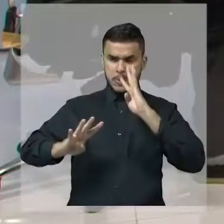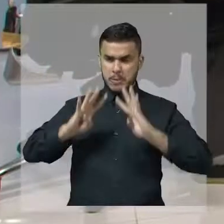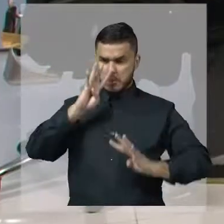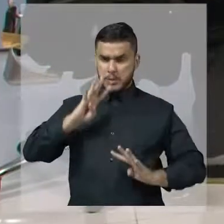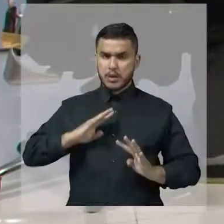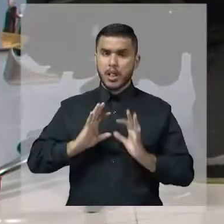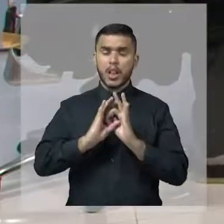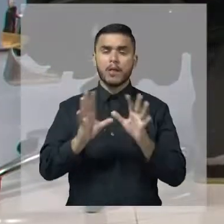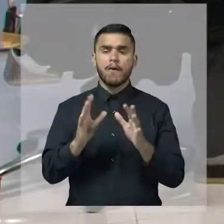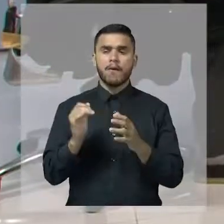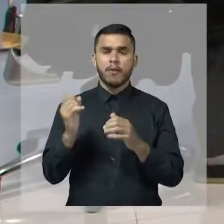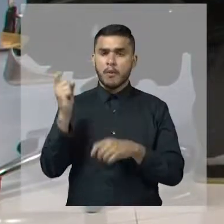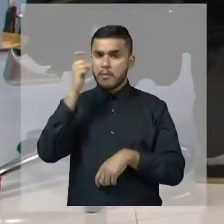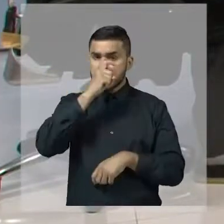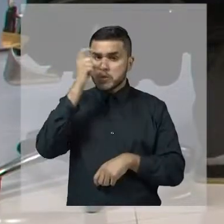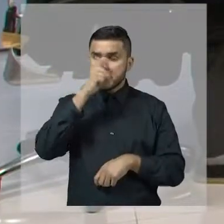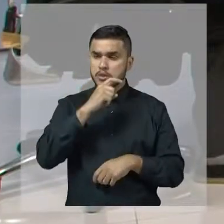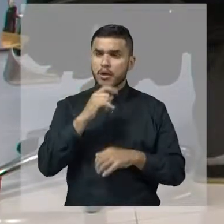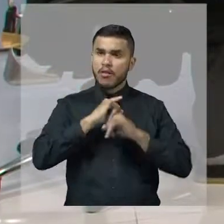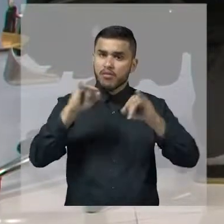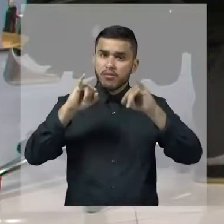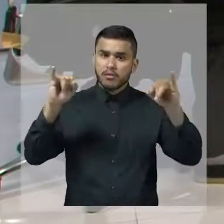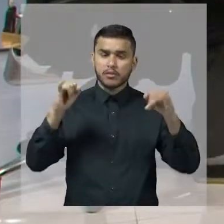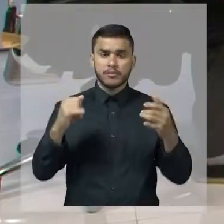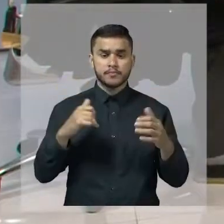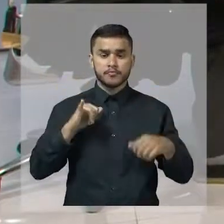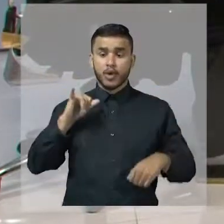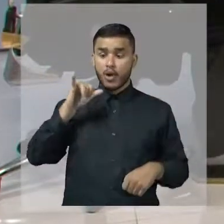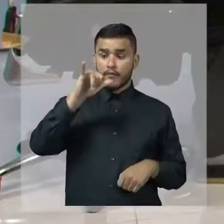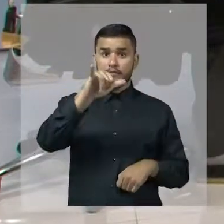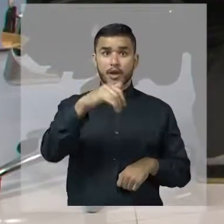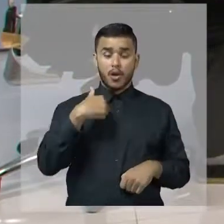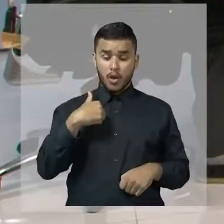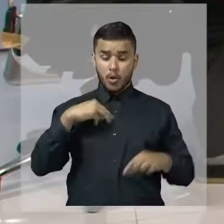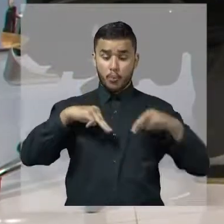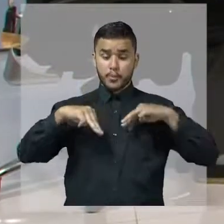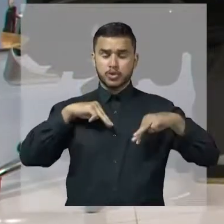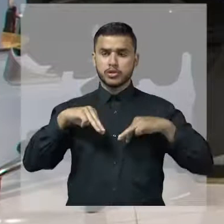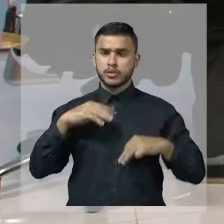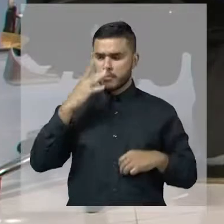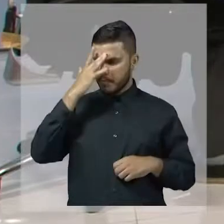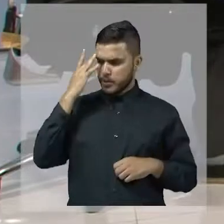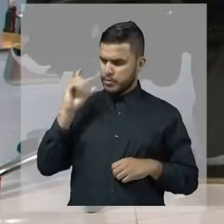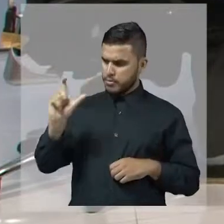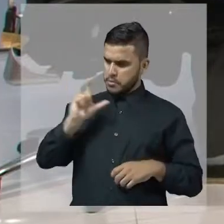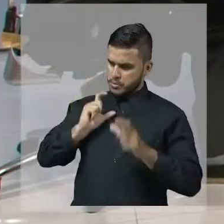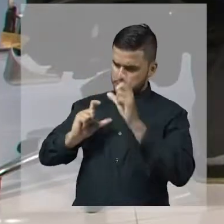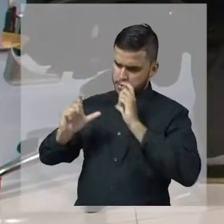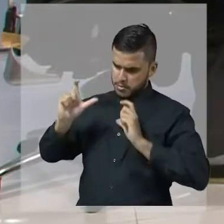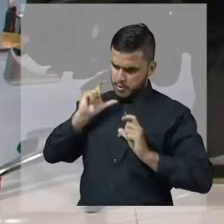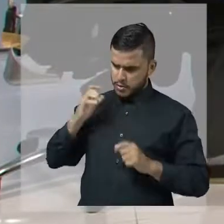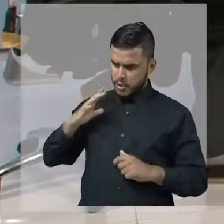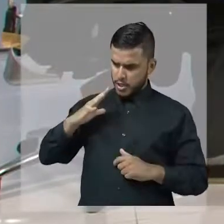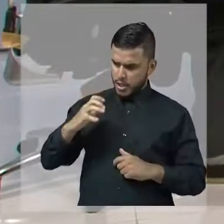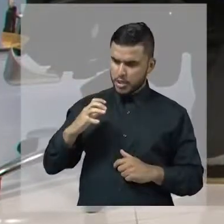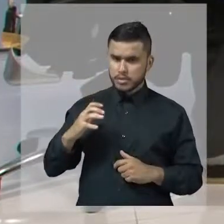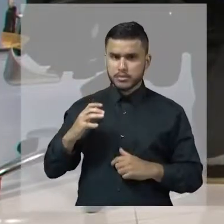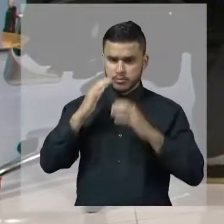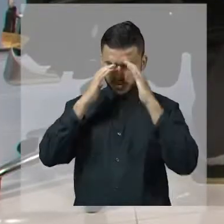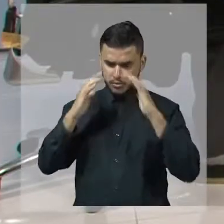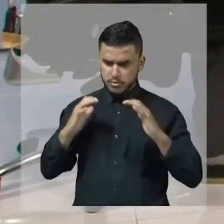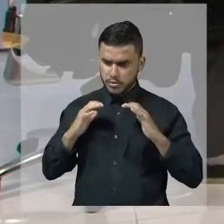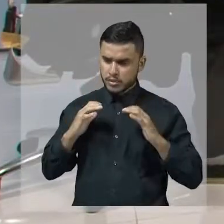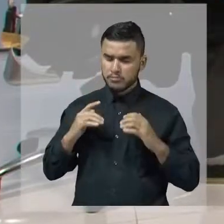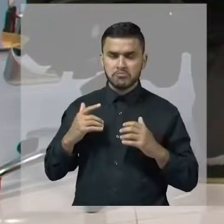acompanhado? Ministros têm sido xingados dentro de avião, xingados mesmo contra a sua honra, contra a sua moral,